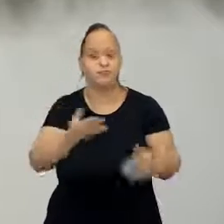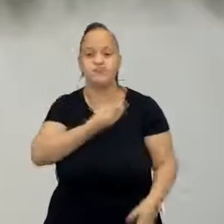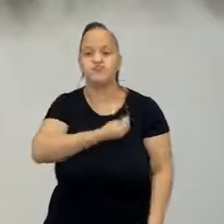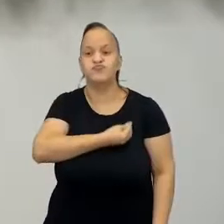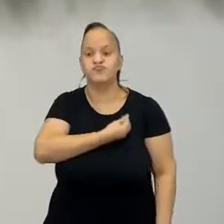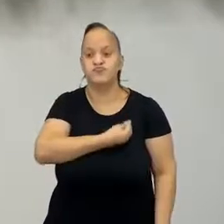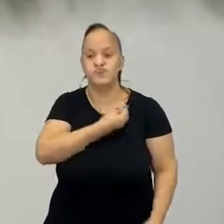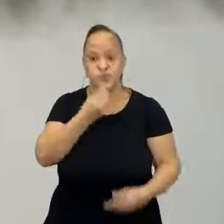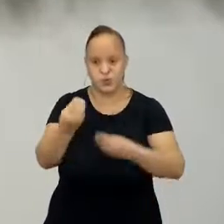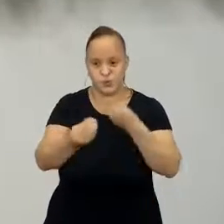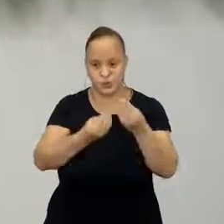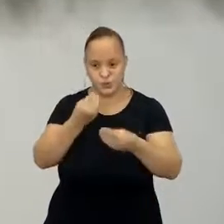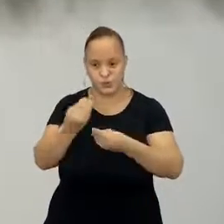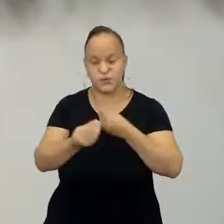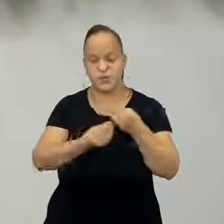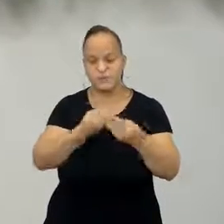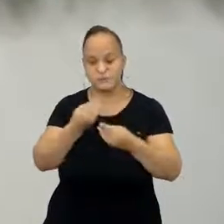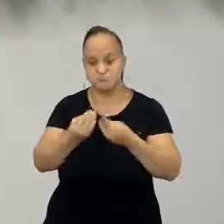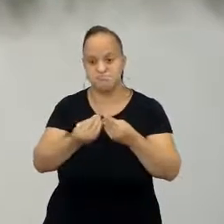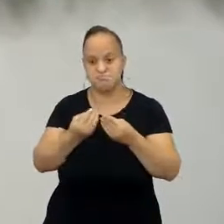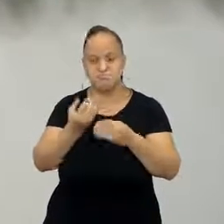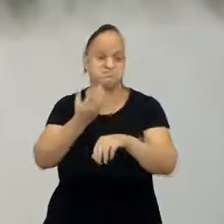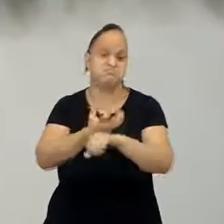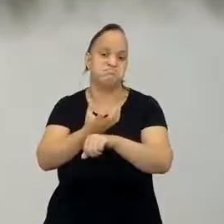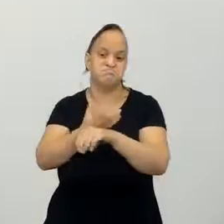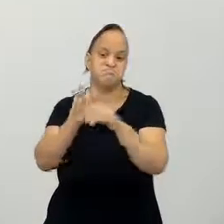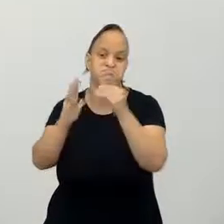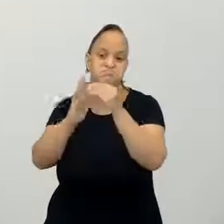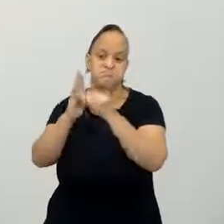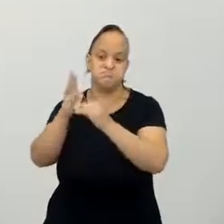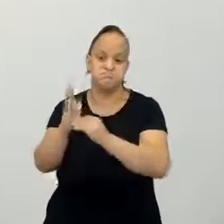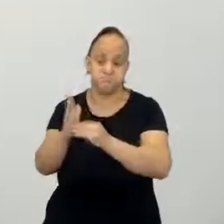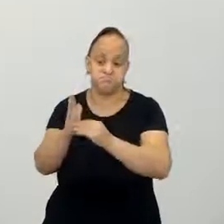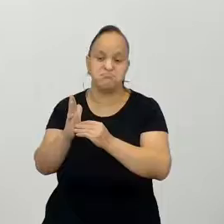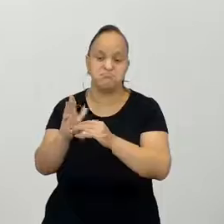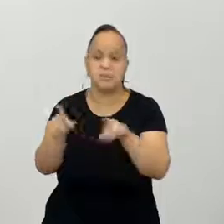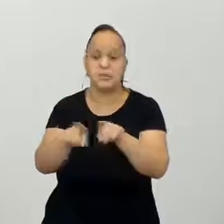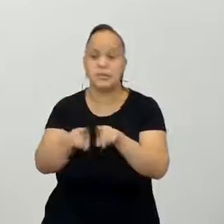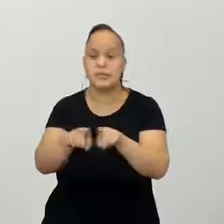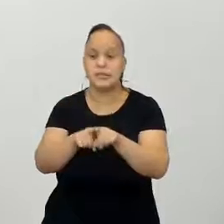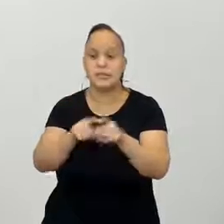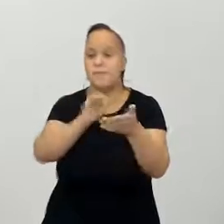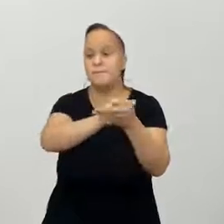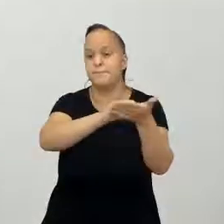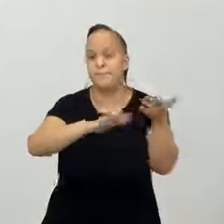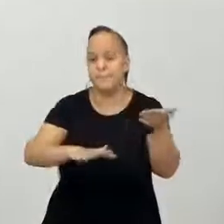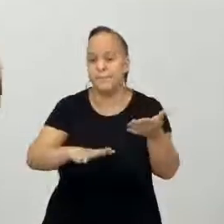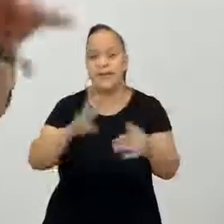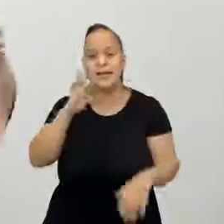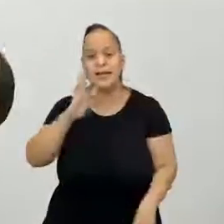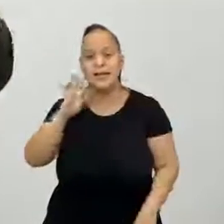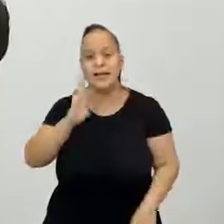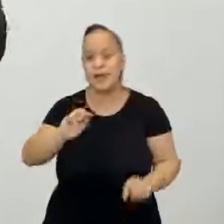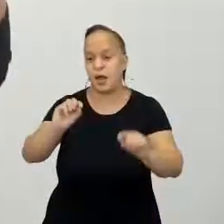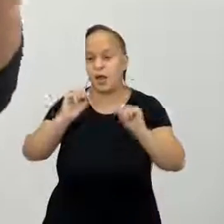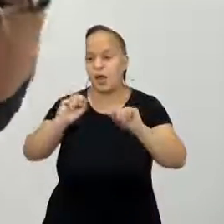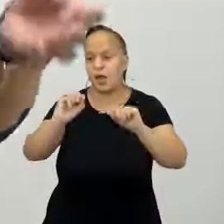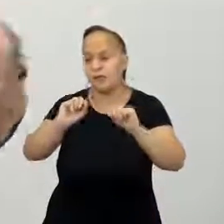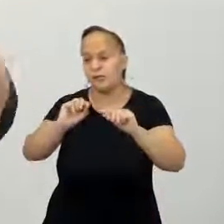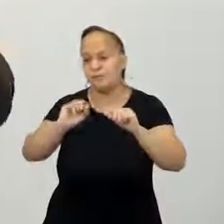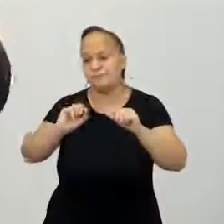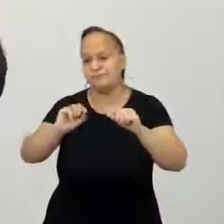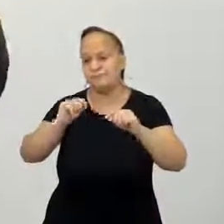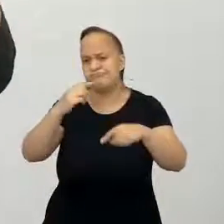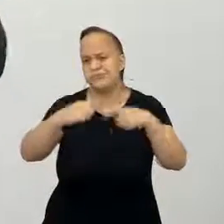sendo abordado na unidade. E o bom dessa atividade é que a sugestão não é para falar sobre,